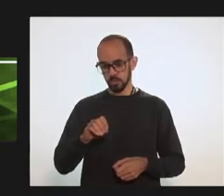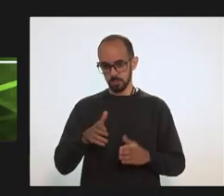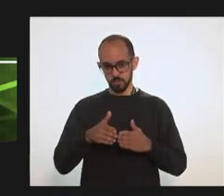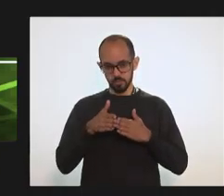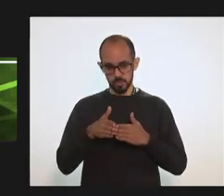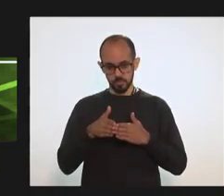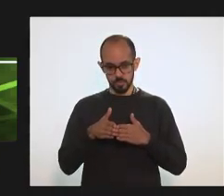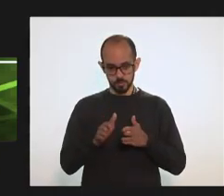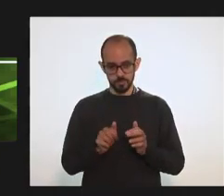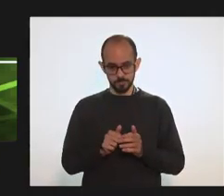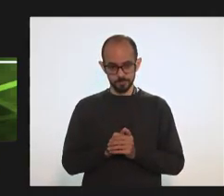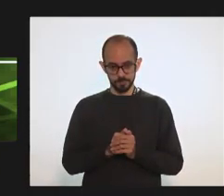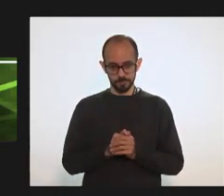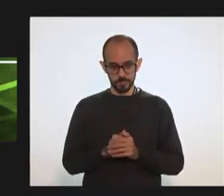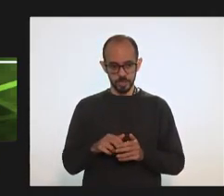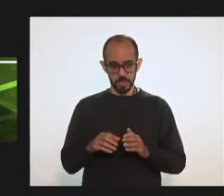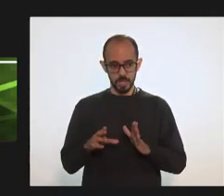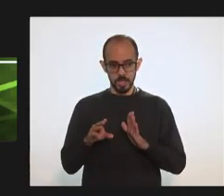Paulo. O 15 também, por favor.